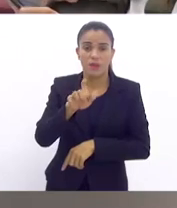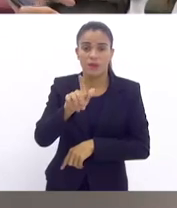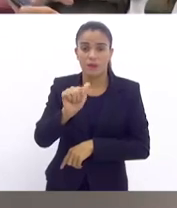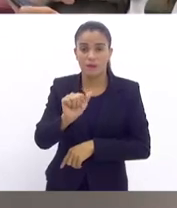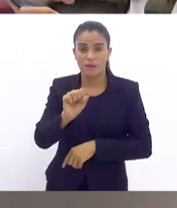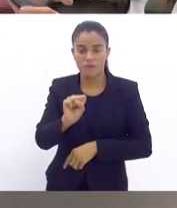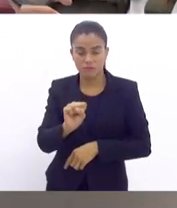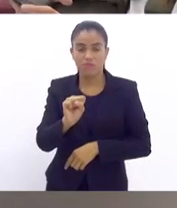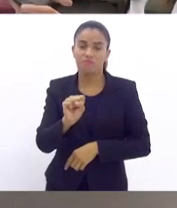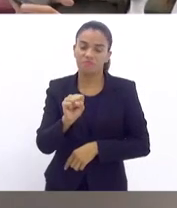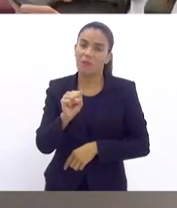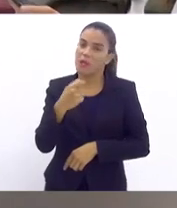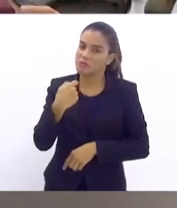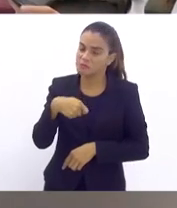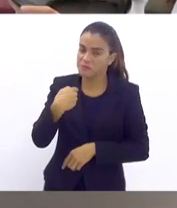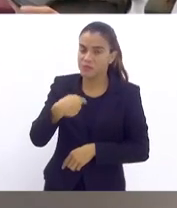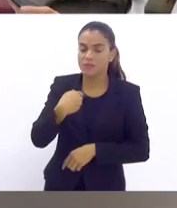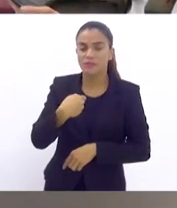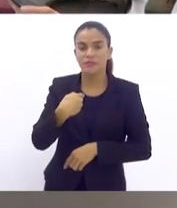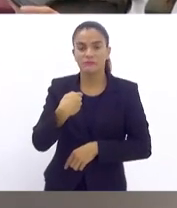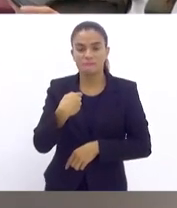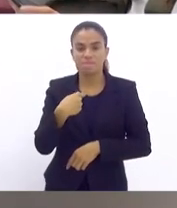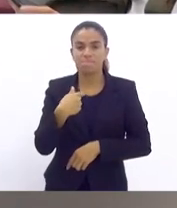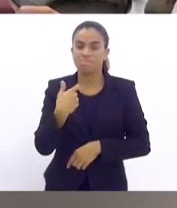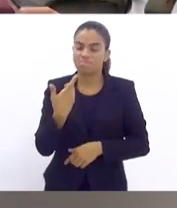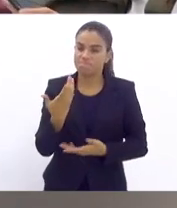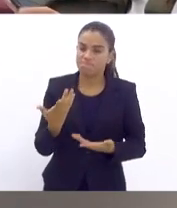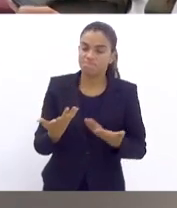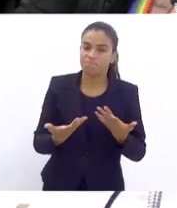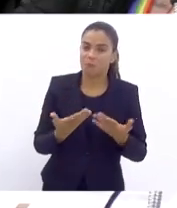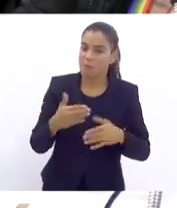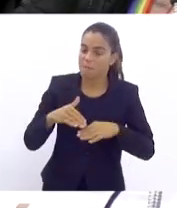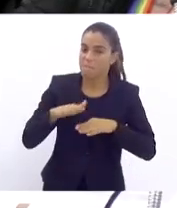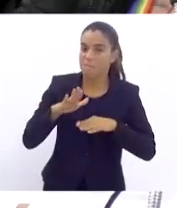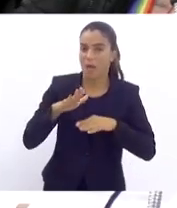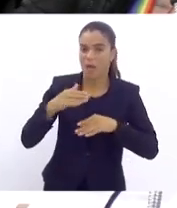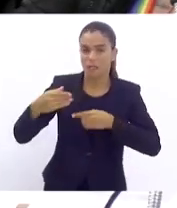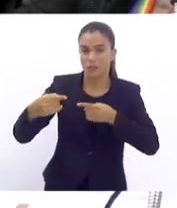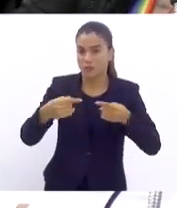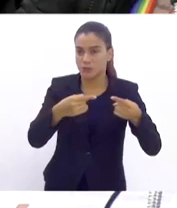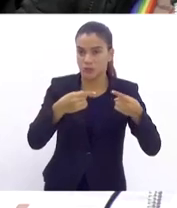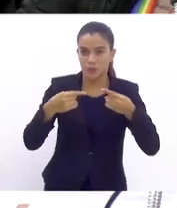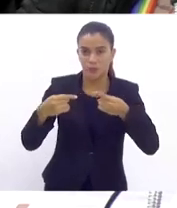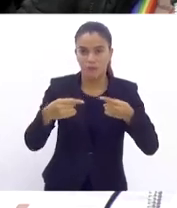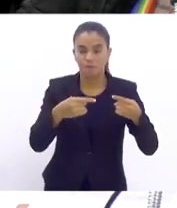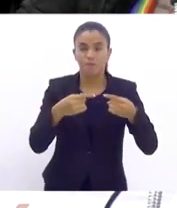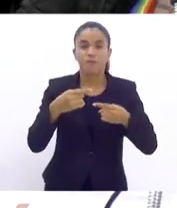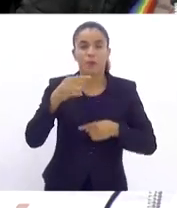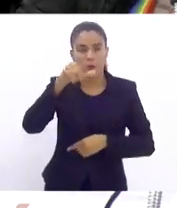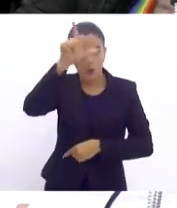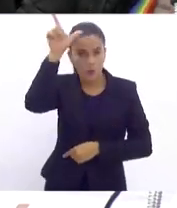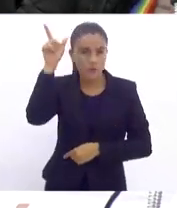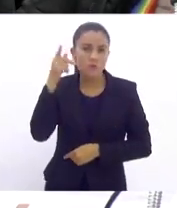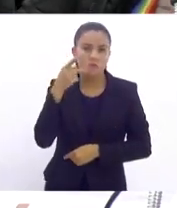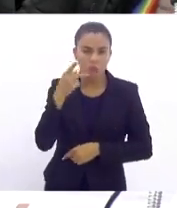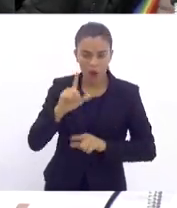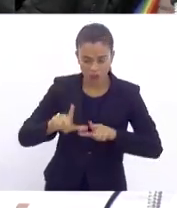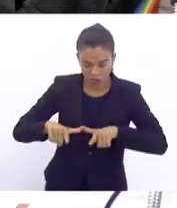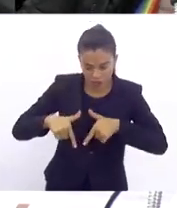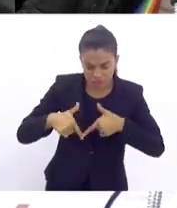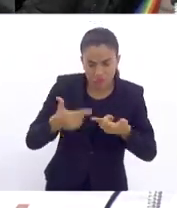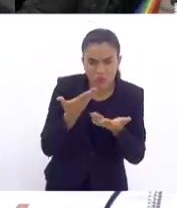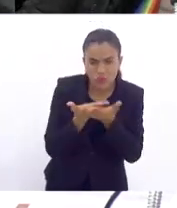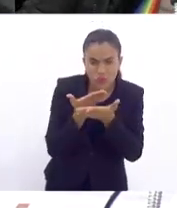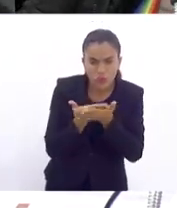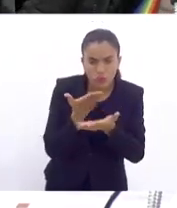uma situação que a gente vai ter que se deparar de forma mais abrangente Deputado Luiz Paulo de antecedido a isso também tem me dedicado a estudar